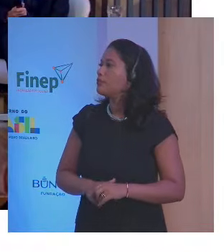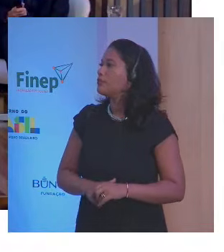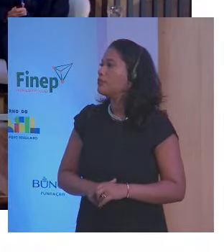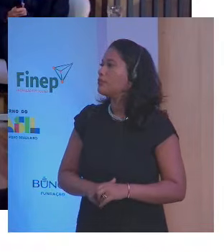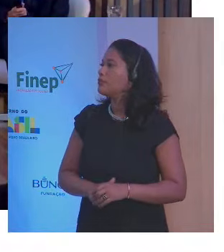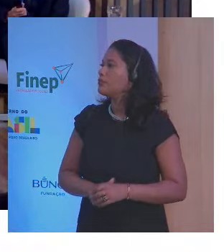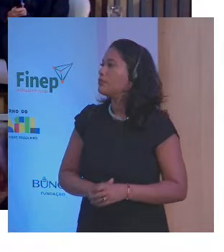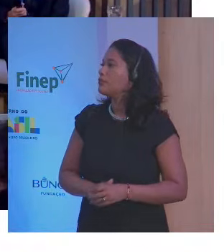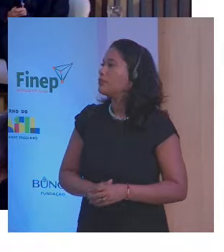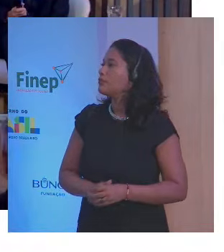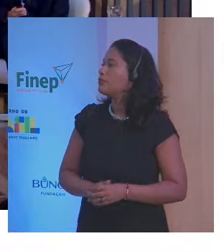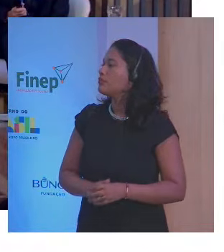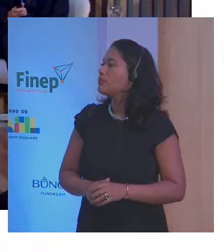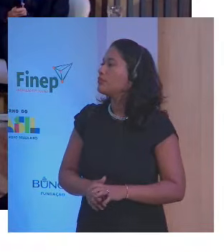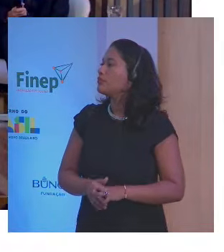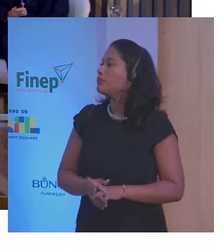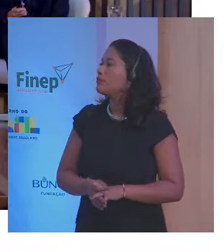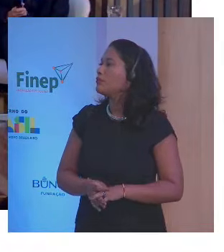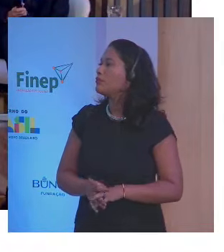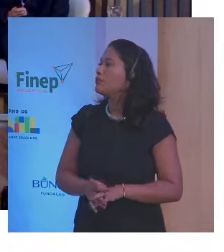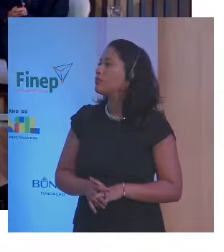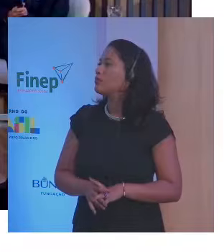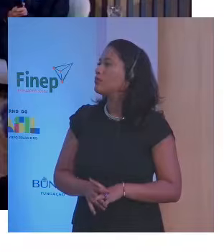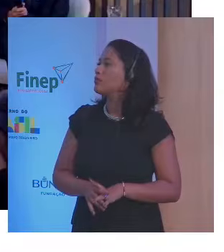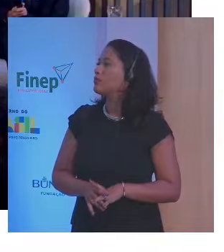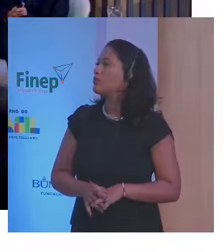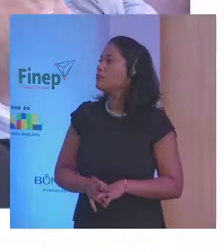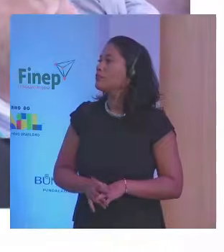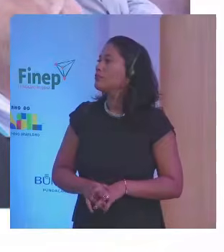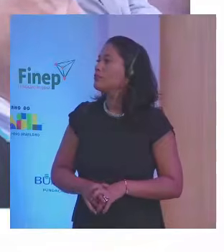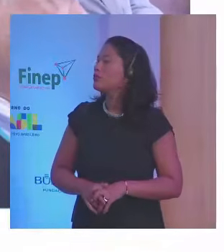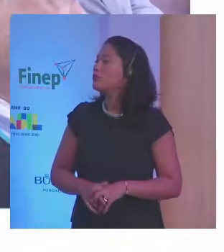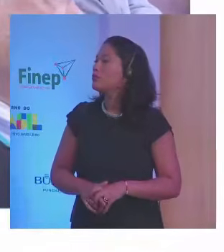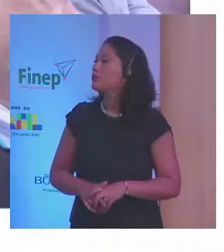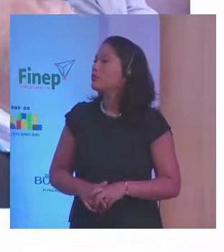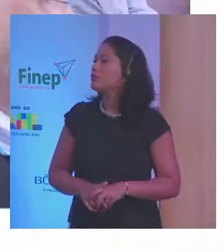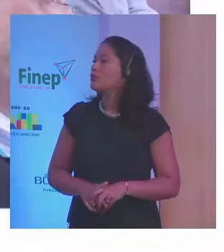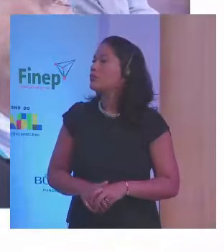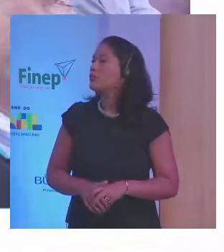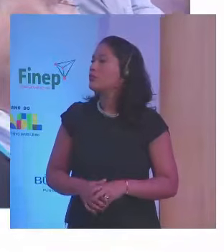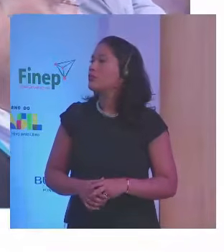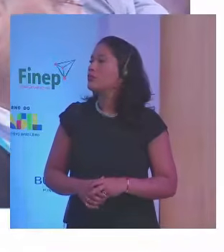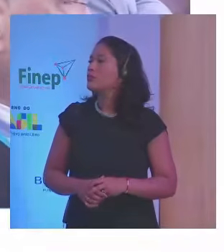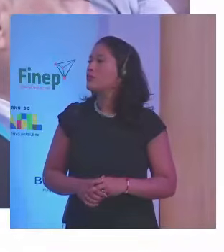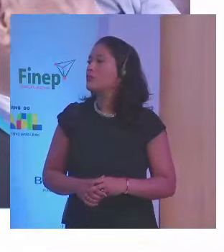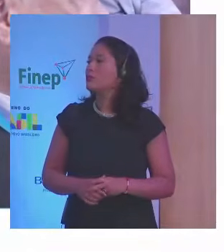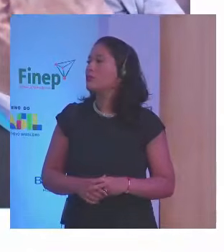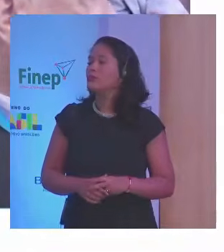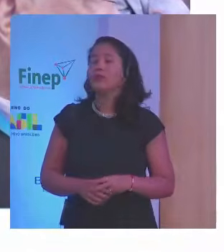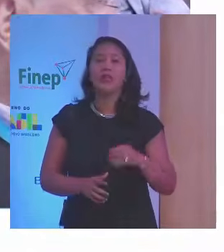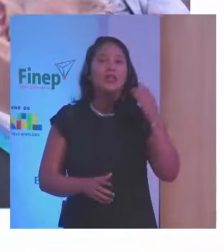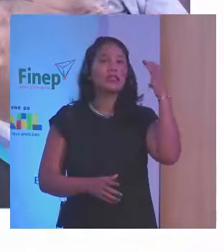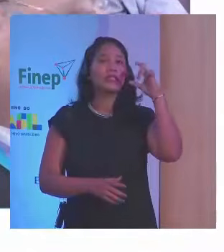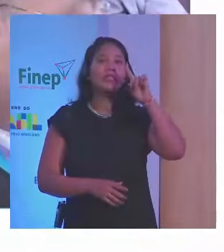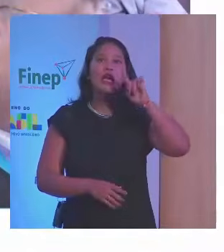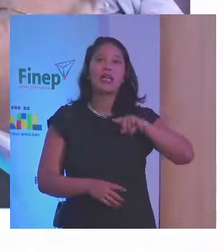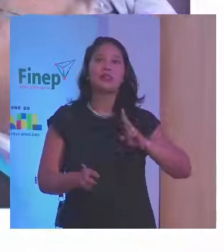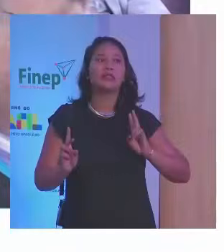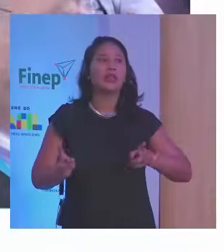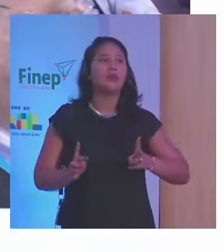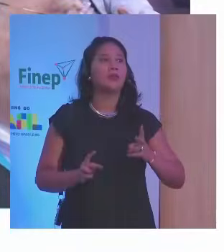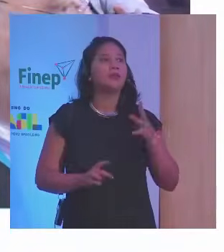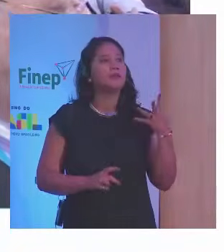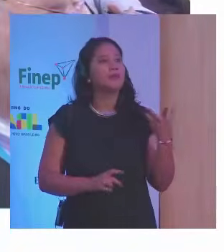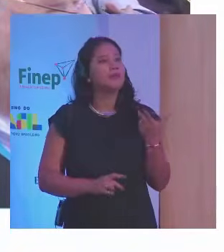minha opinião, né, da exploração da foz do Amazonas. A ciência é sempre a ciência, o conhecimento é incrível,